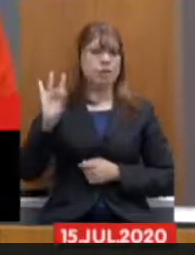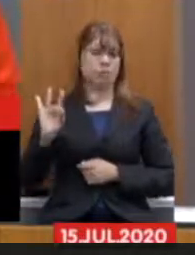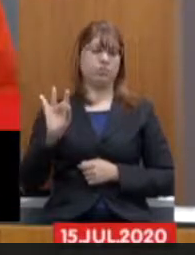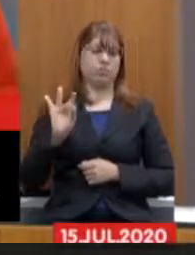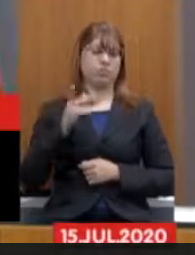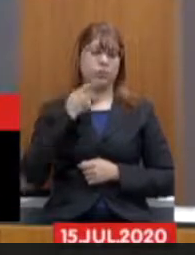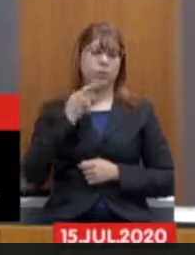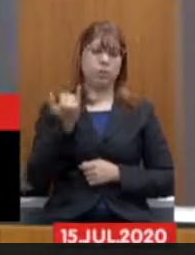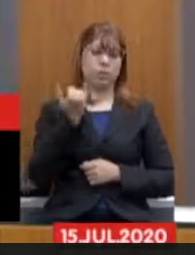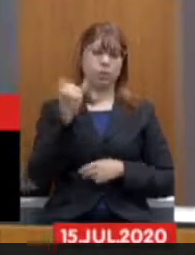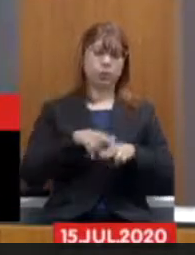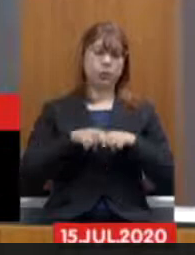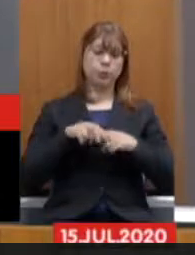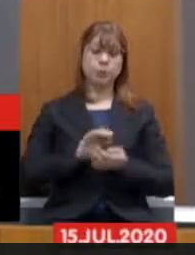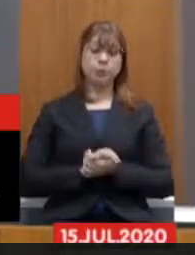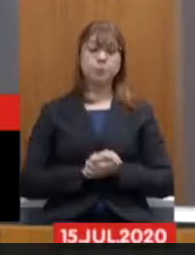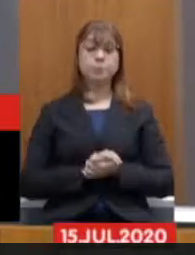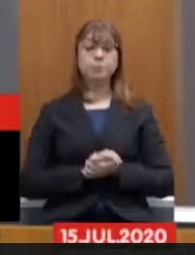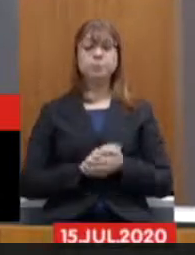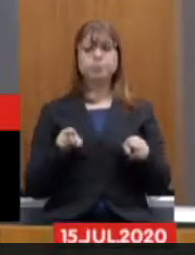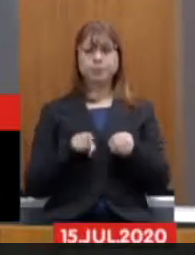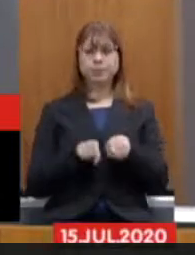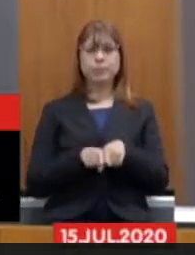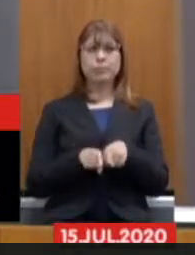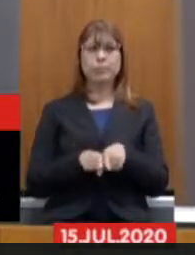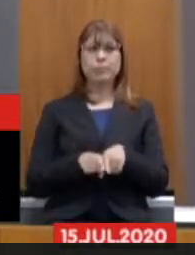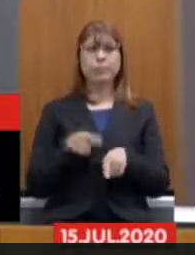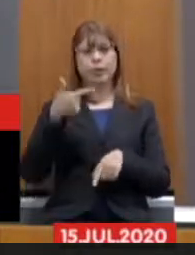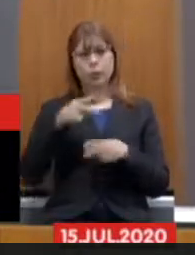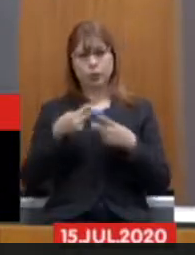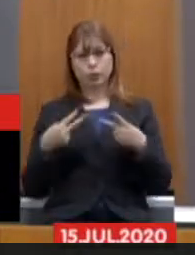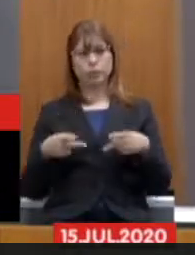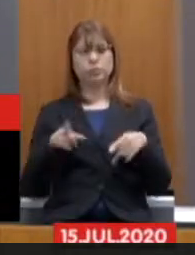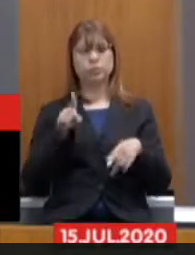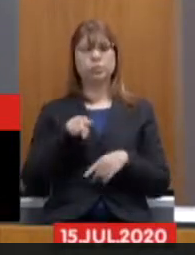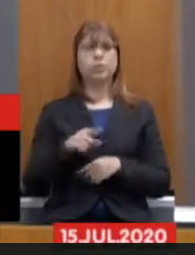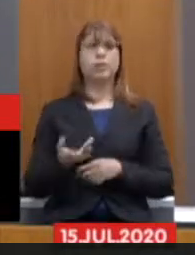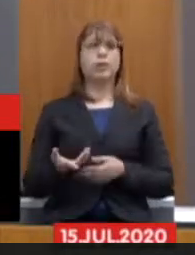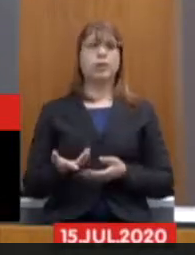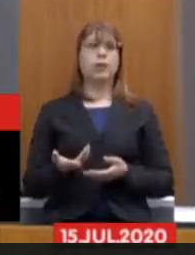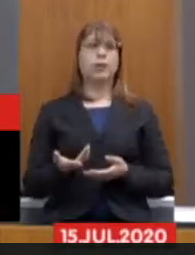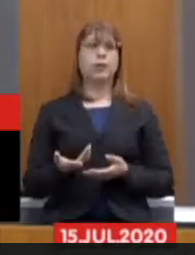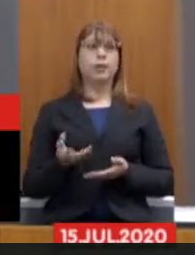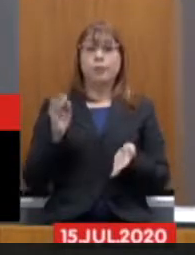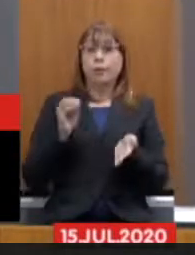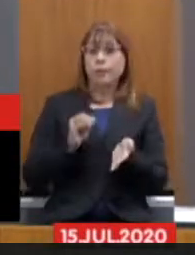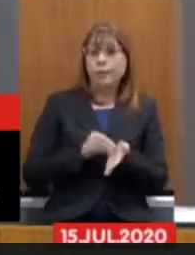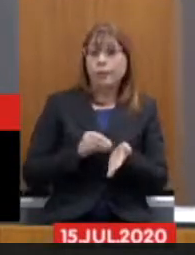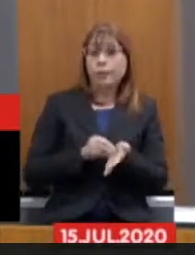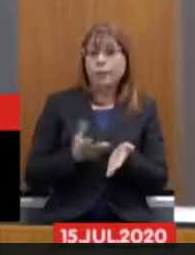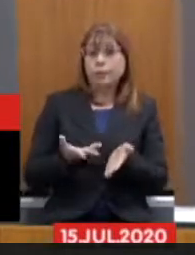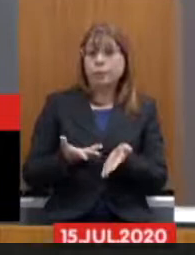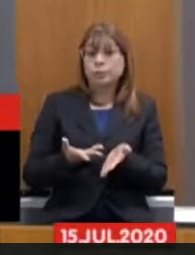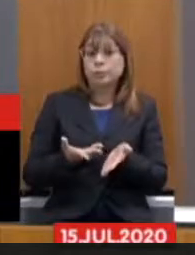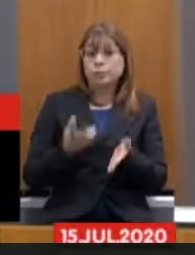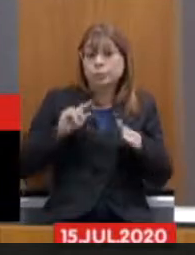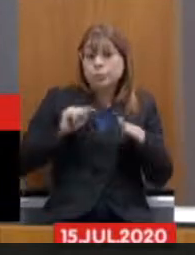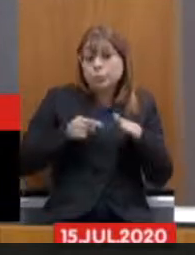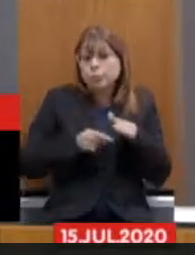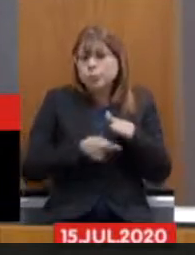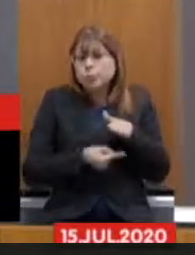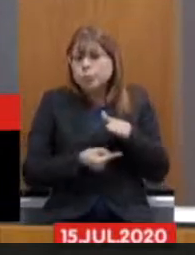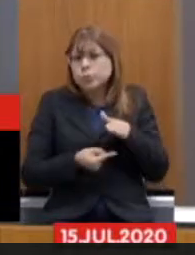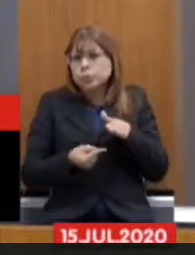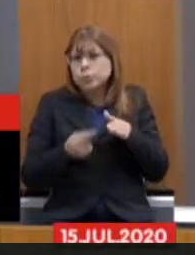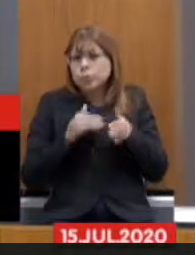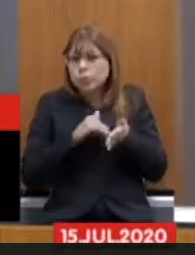de cada uma eu quero também e aí a gente teve um outro aspecto que foi a completa ausência de um aprofundamento por parte